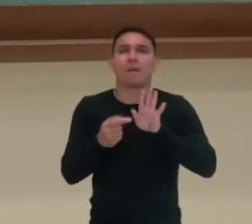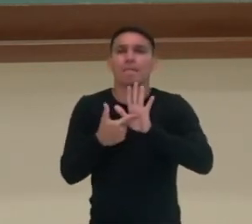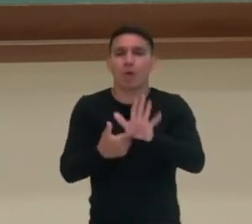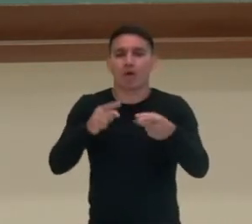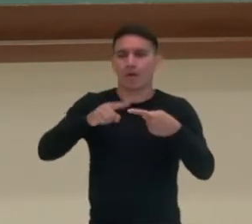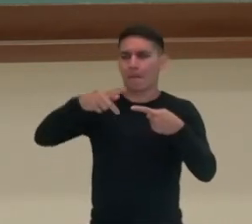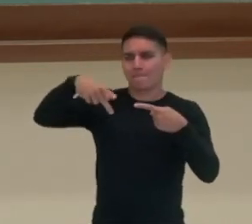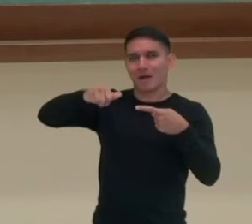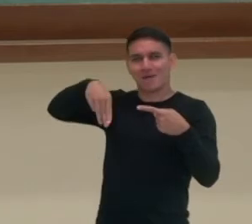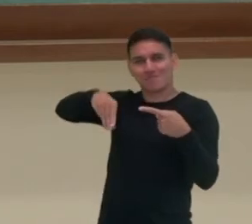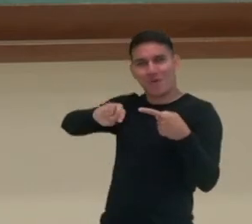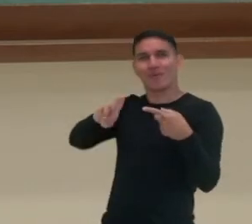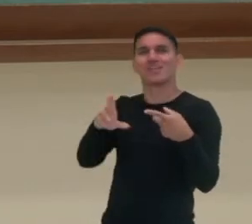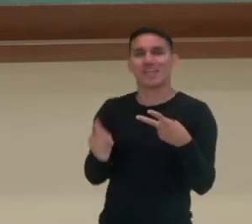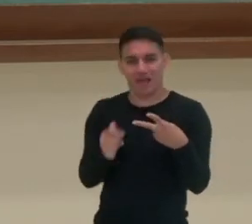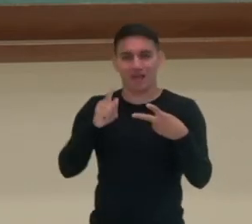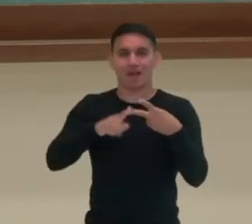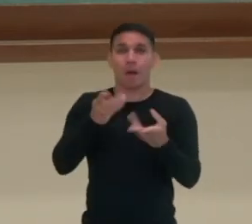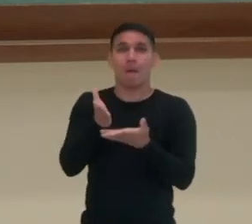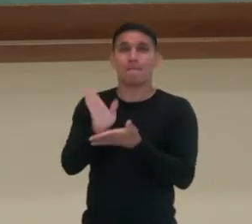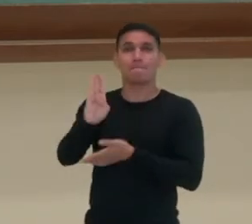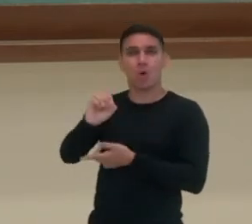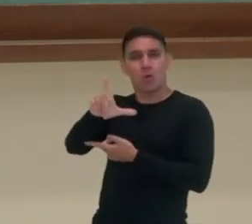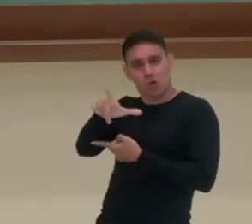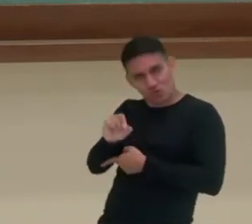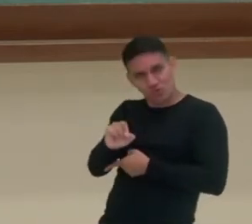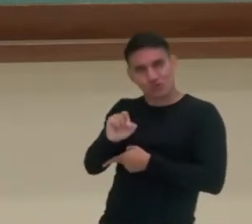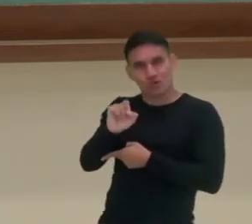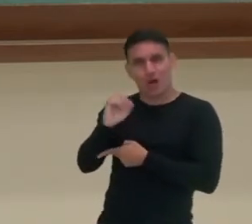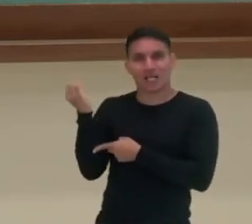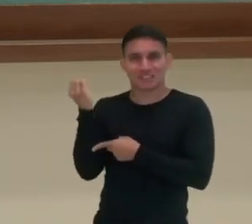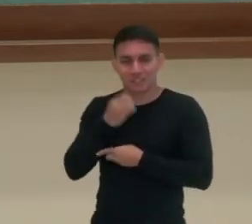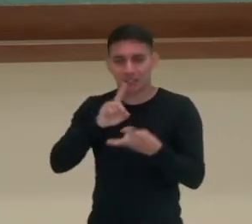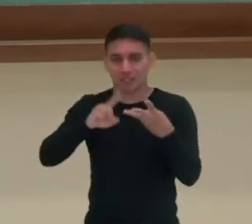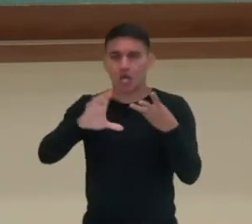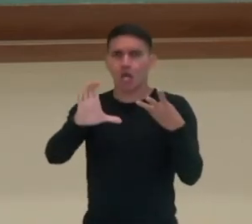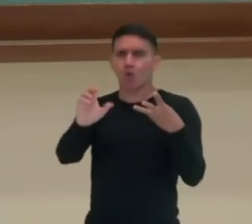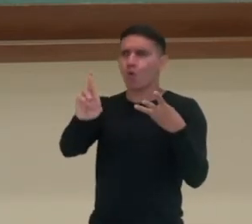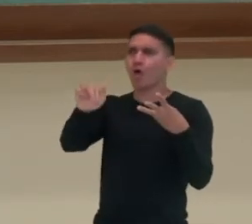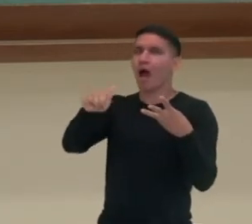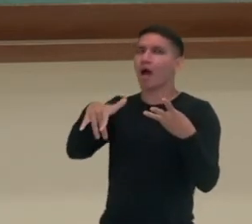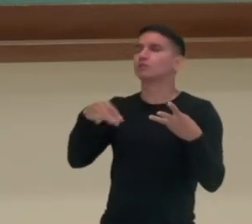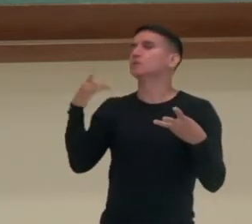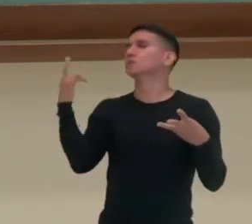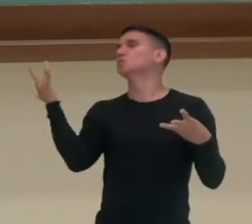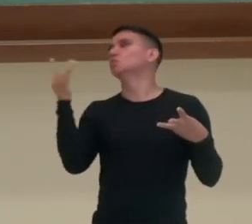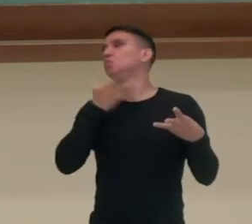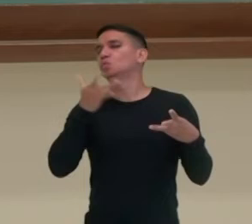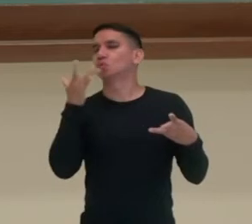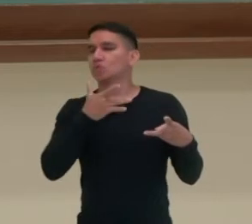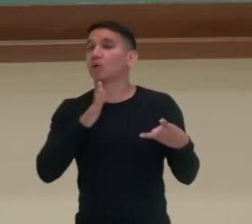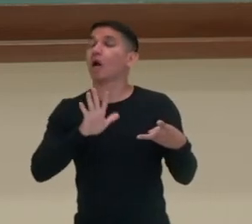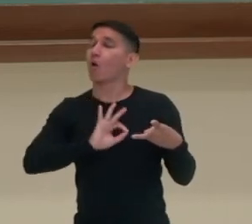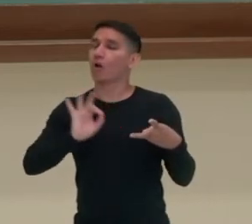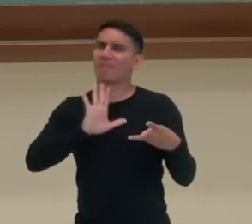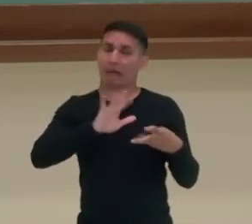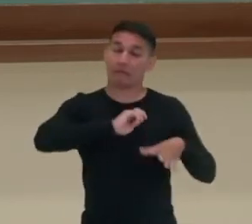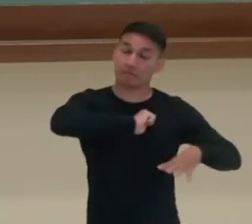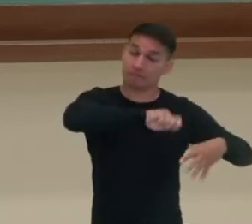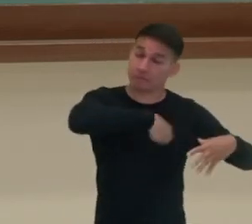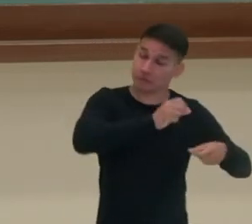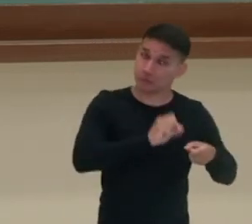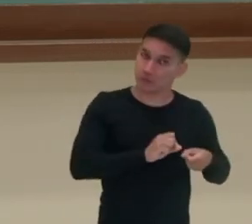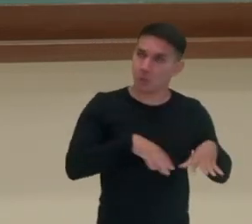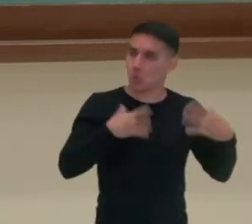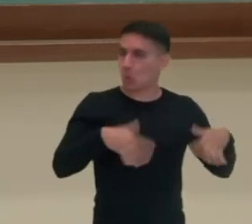pamonha, bolo de milho, e assim vai. Curau, você já comeu curau? É uma delícia de comer, mas fazer é